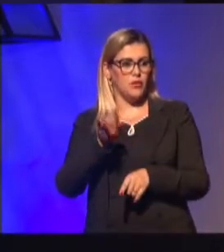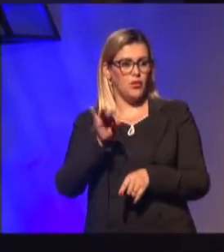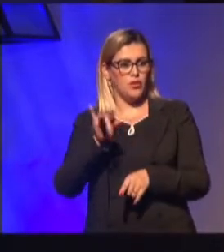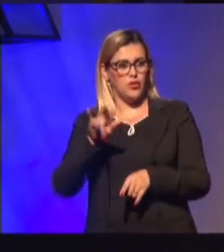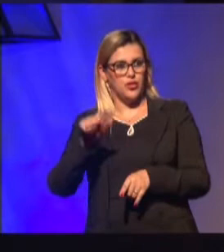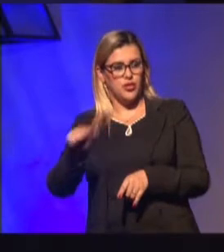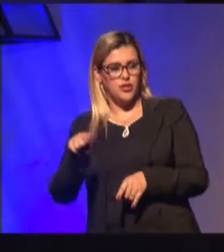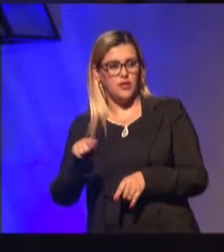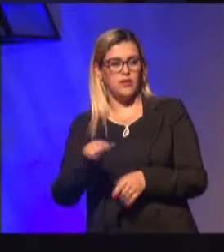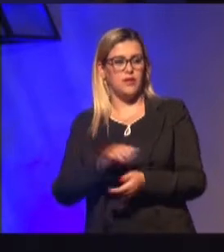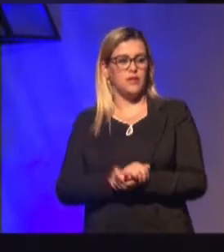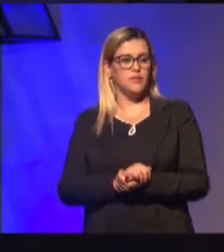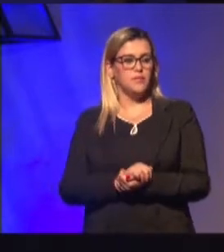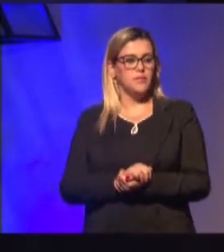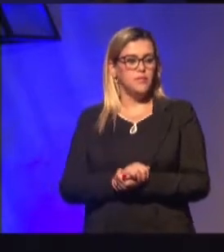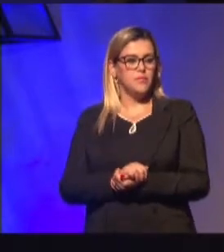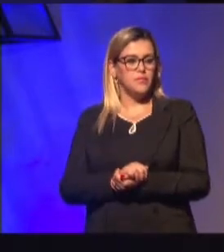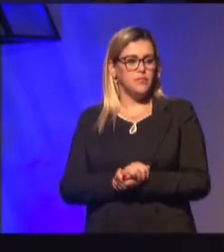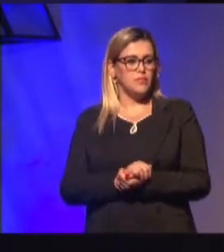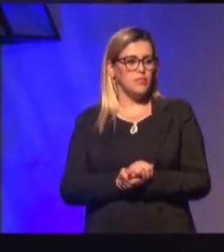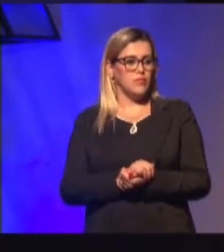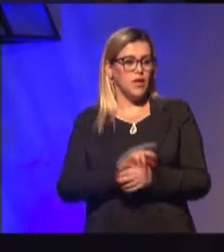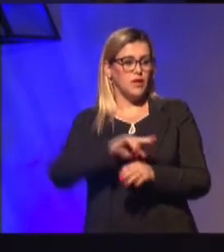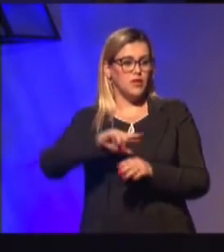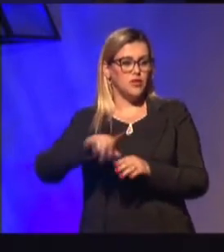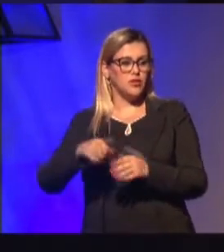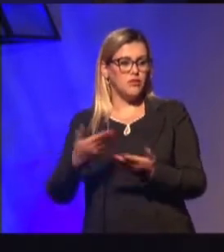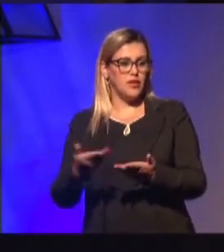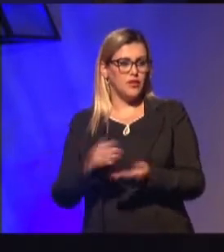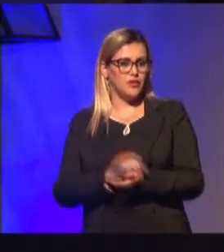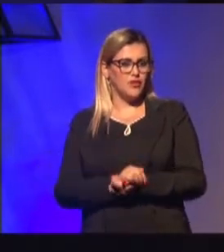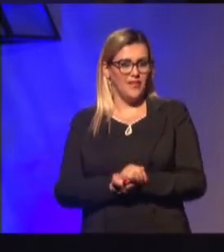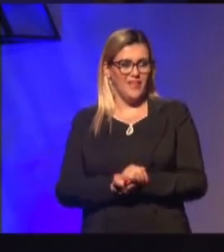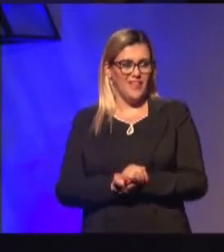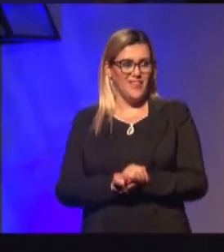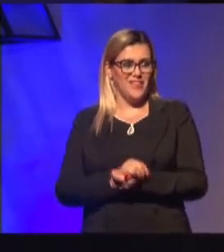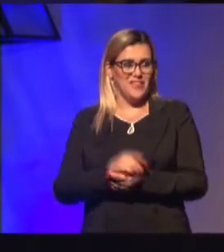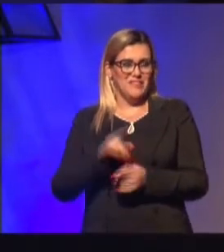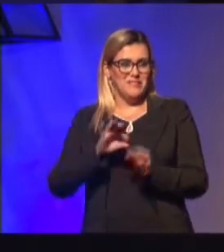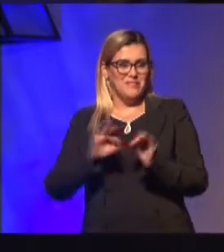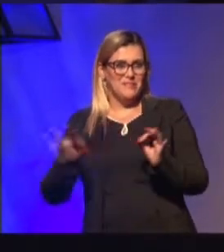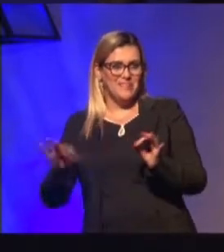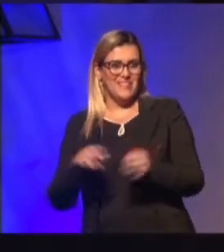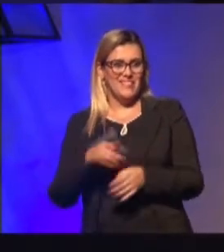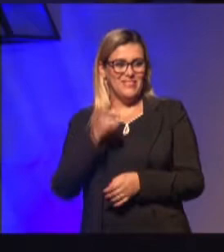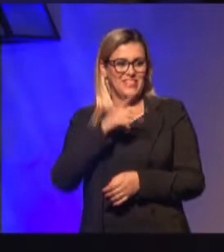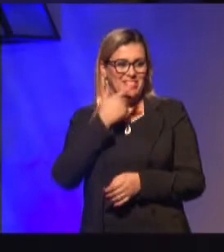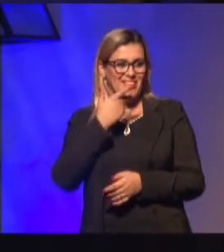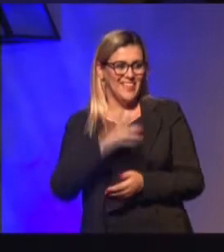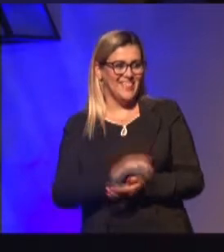aplicações da fotobiomodulação em diferentes tecidos. Eu não gaguejei para falar fotobiomodulação.